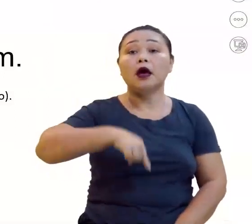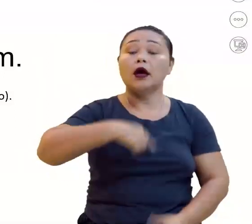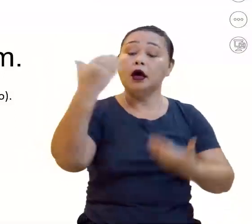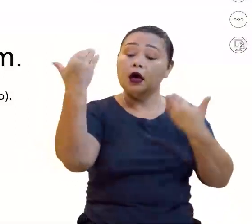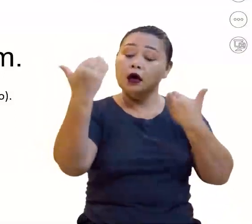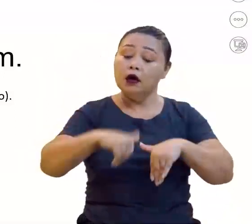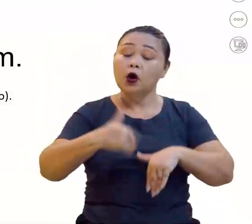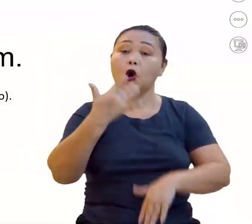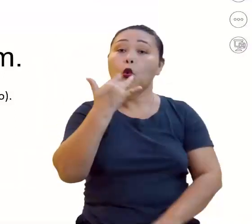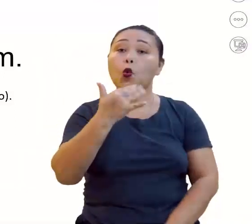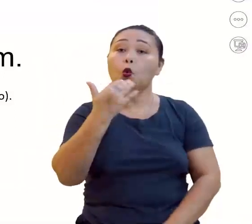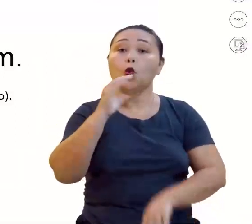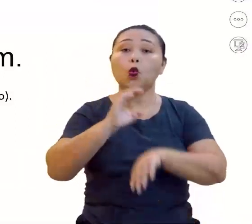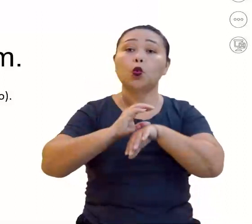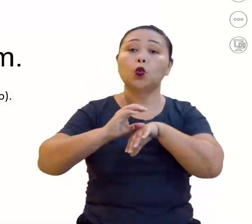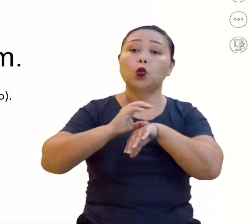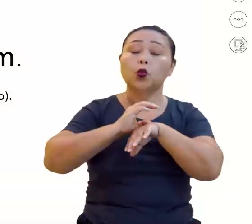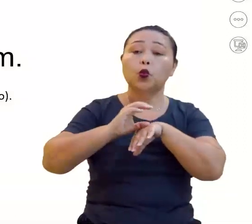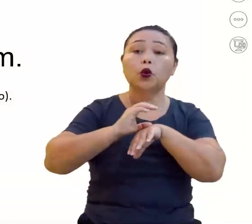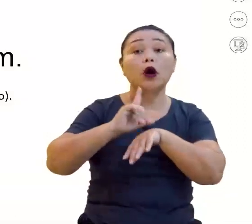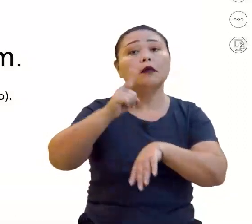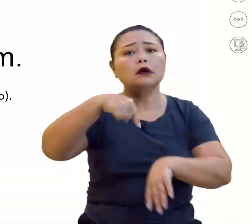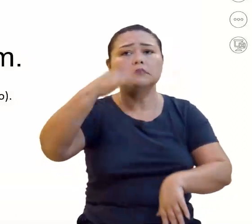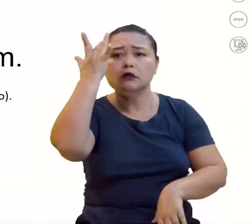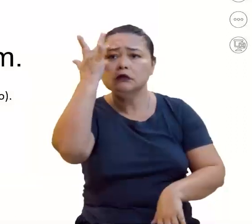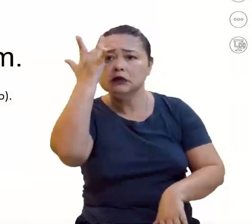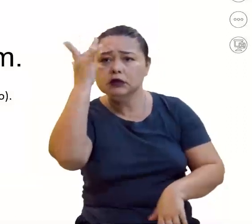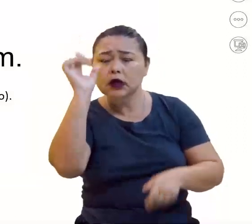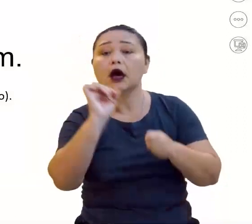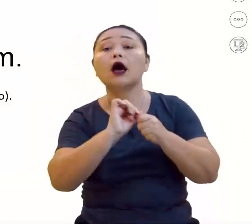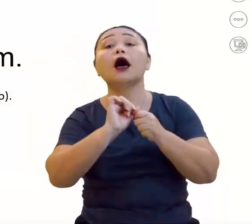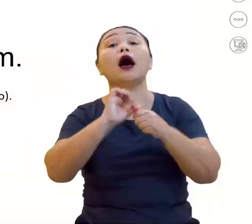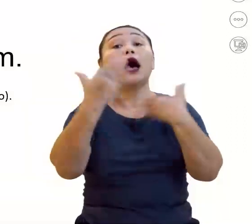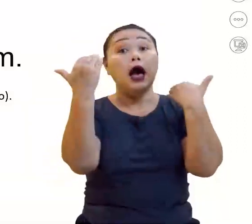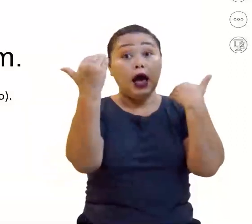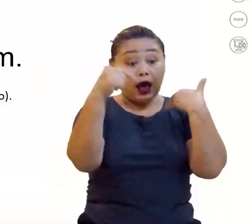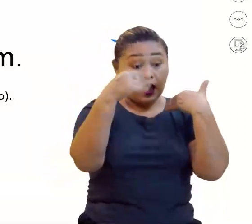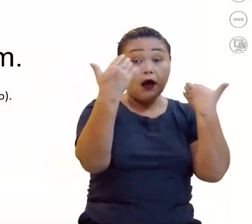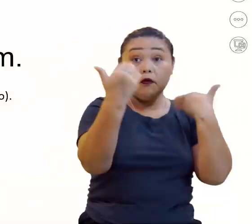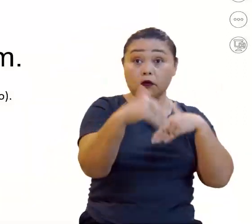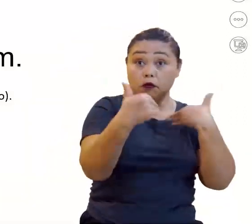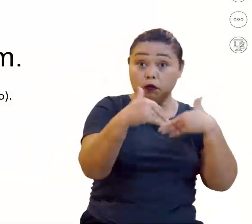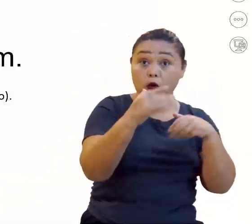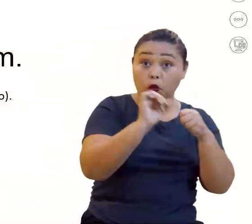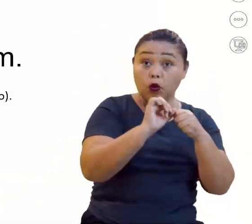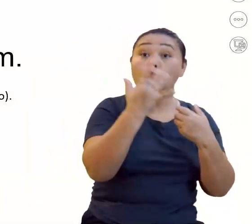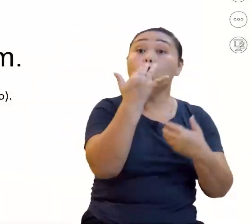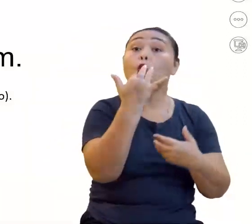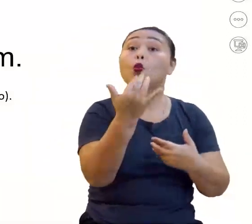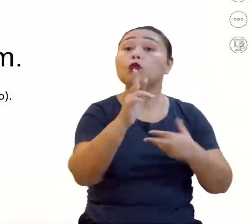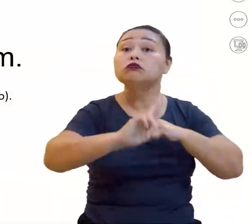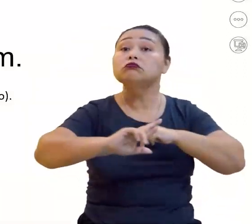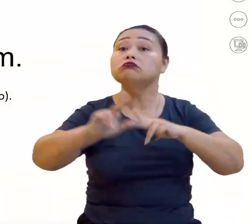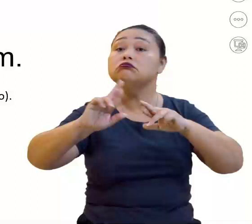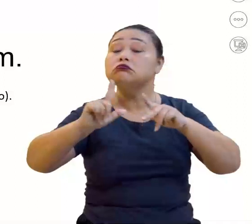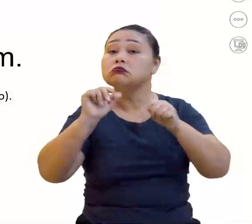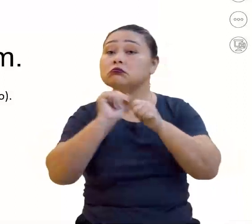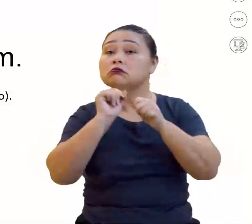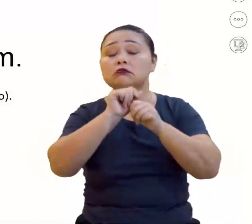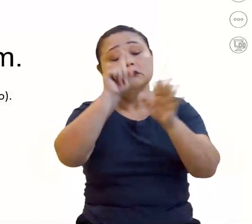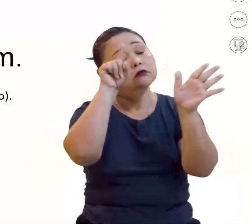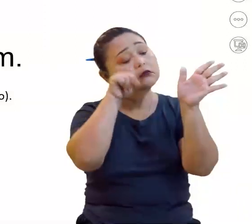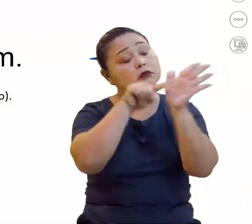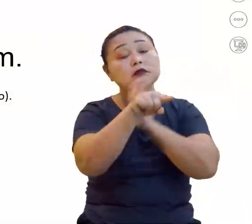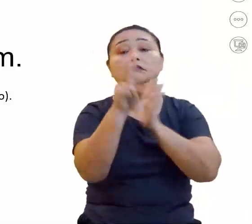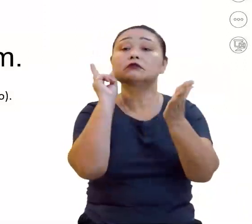fez a prova do Enem, né, não teve essa possibilidade, a prova, elas têm cores diferentes, onde as questões são as